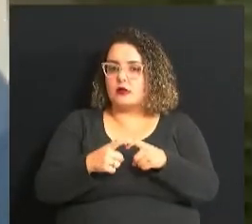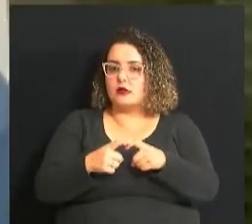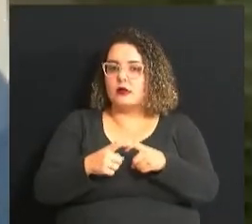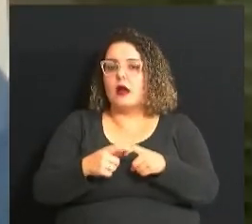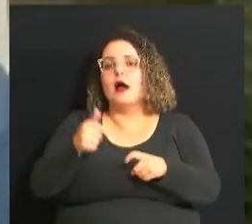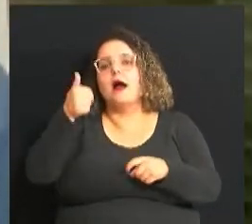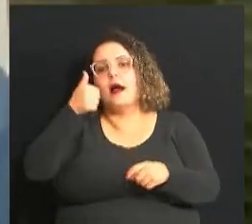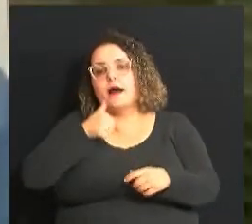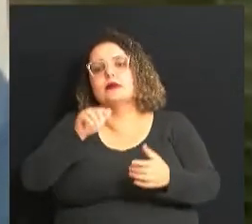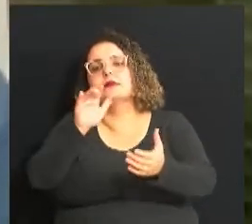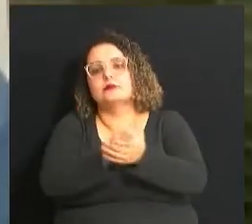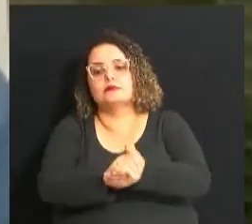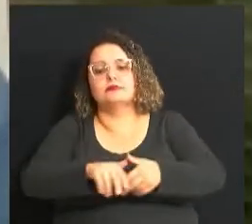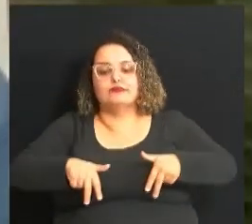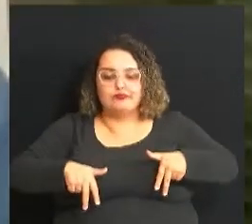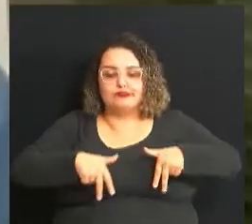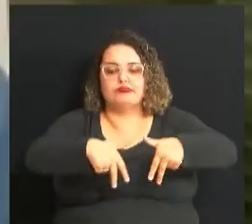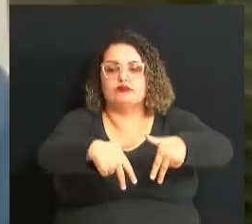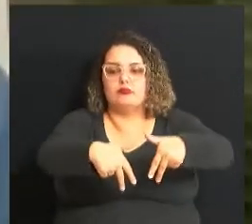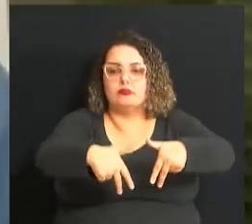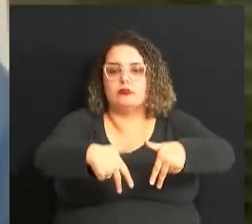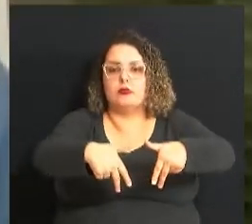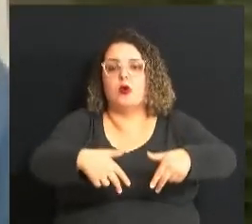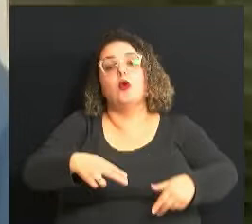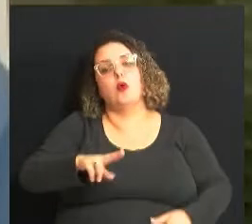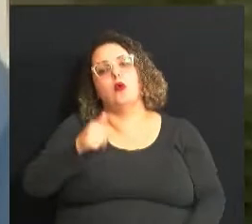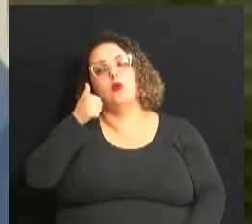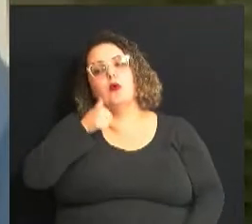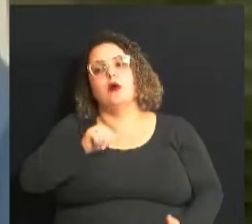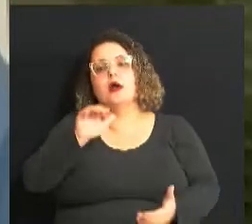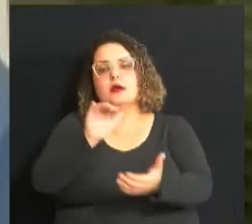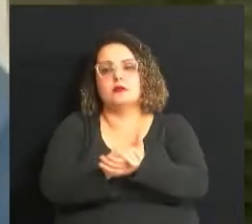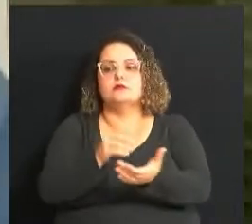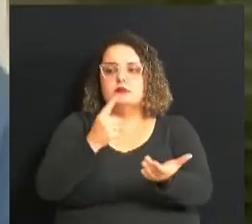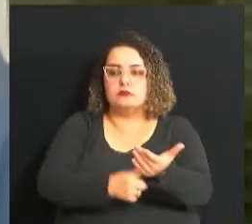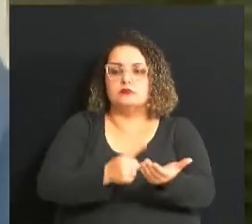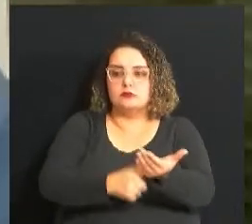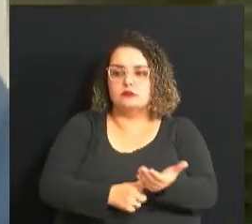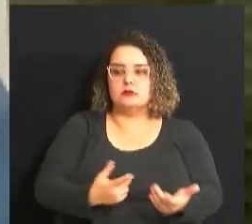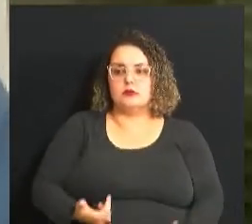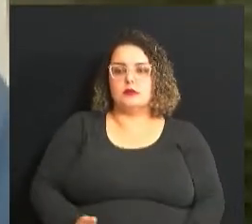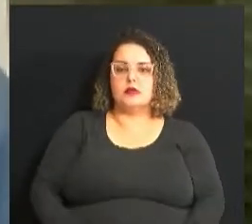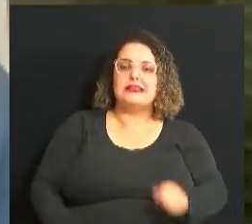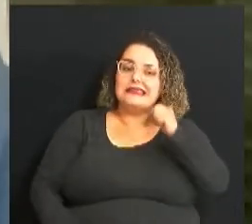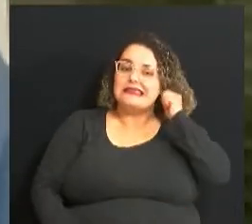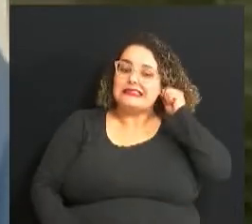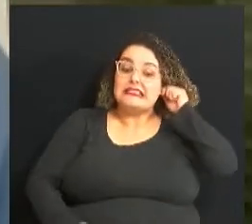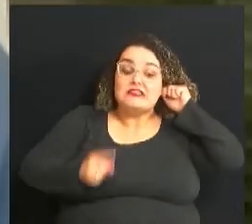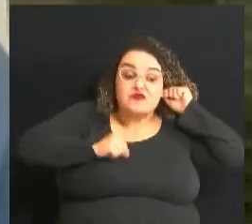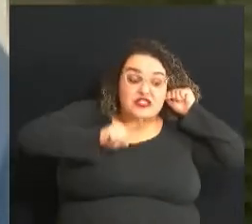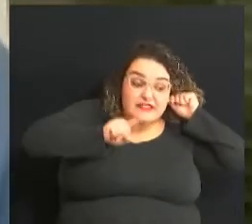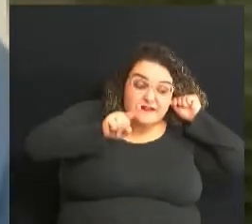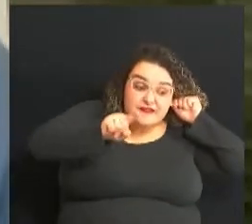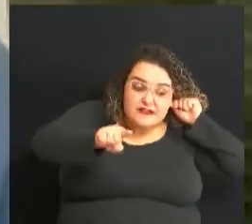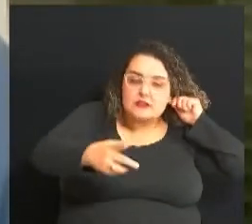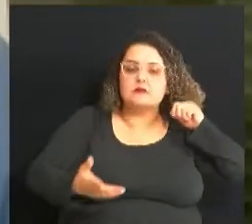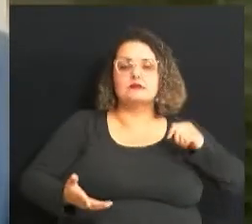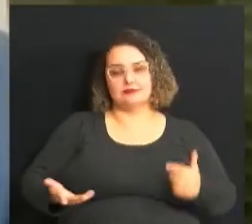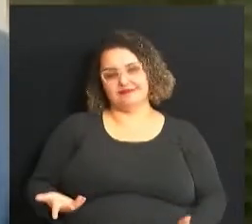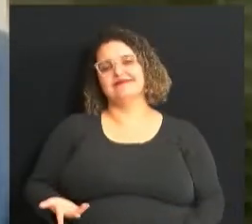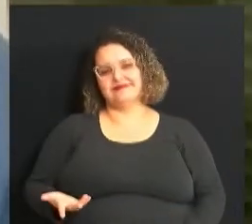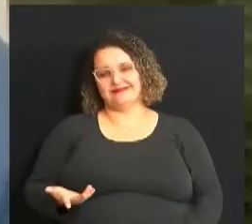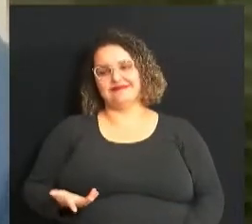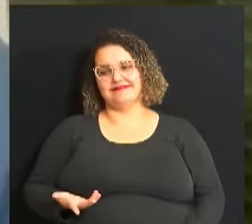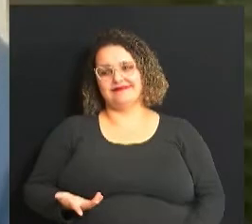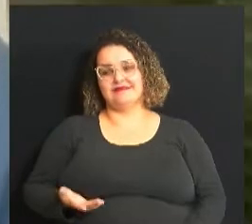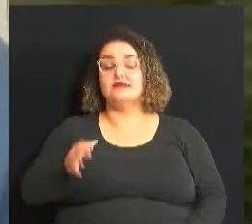Ou a esposa trouxe, ou a esposa marcou a consulta, ou ele veio abaixo puxando a orelha mesmo. Então, é um percentual